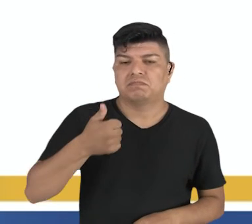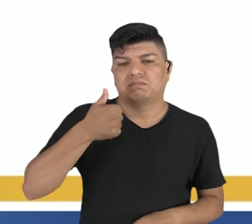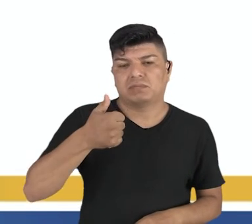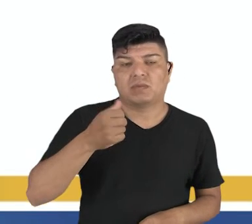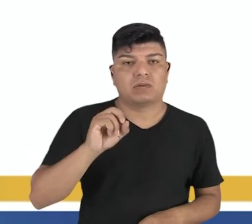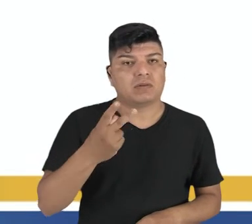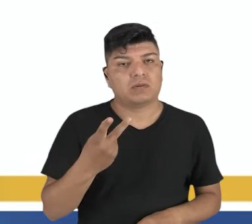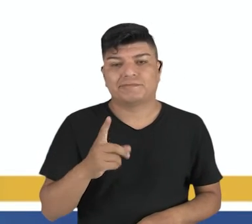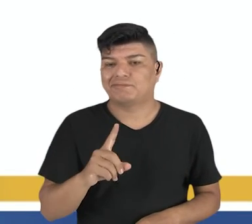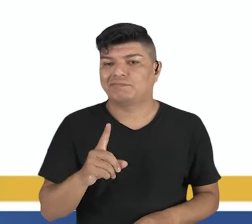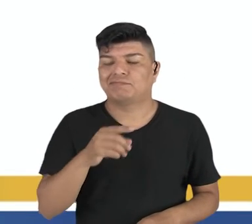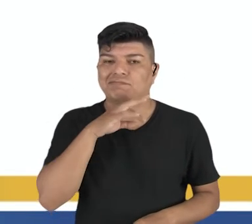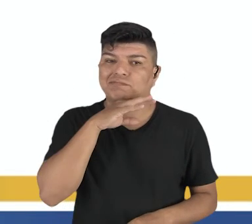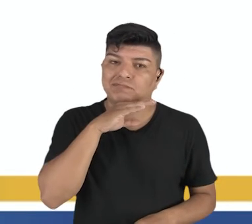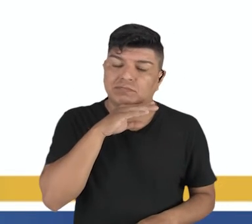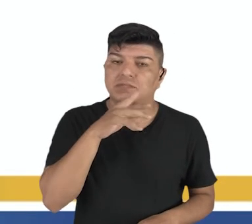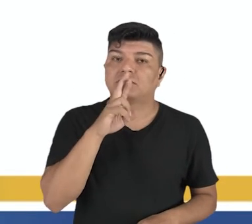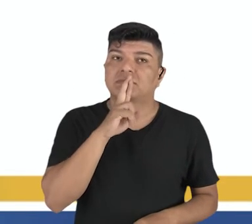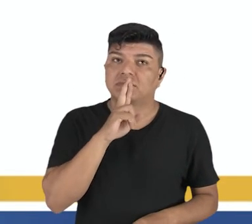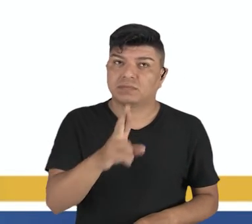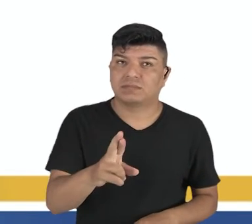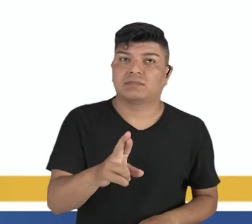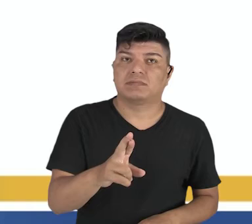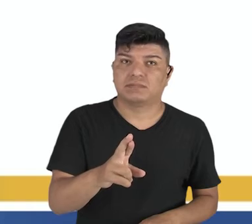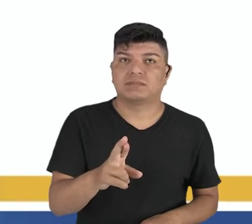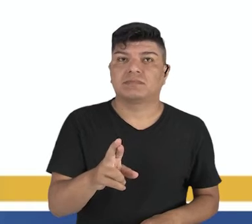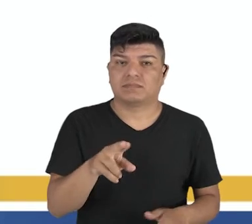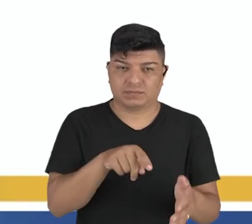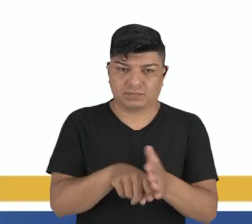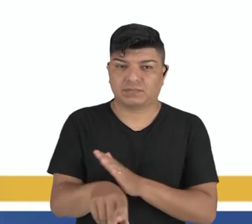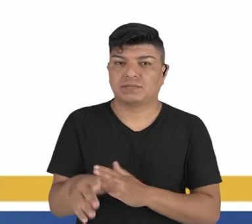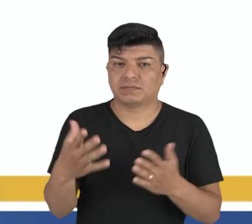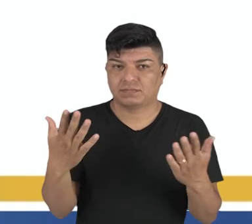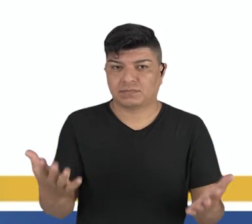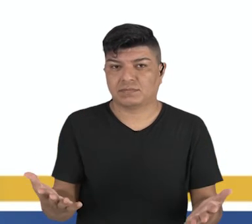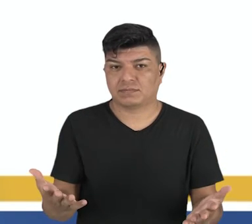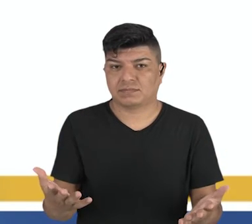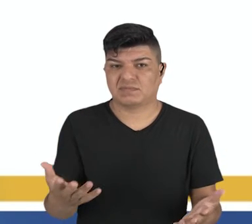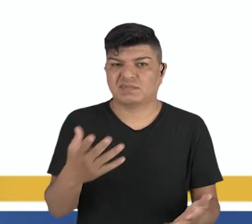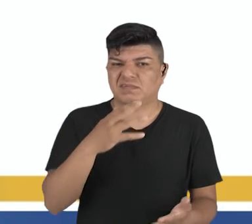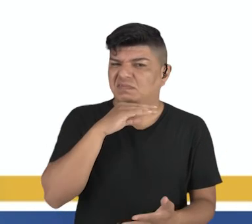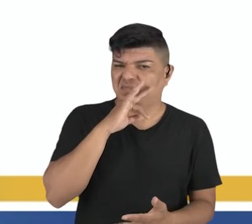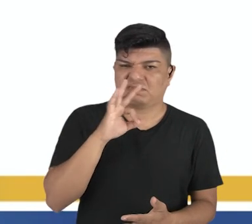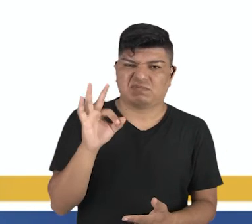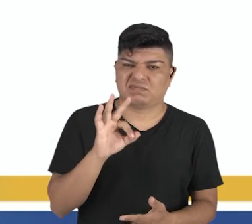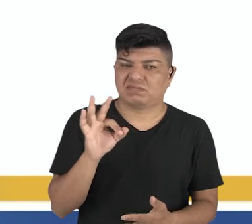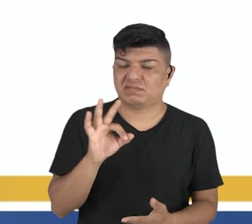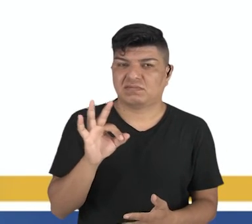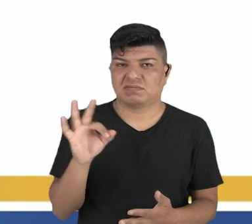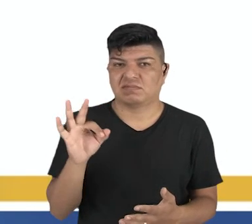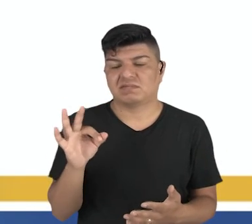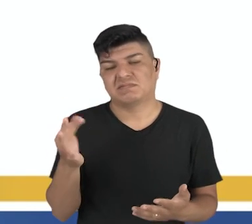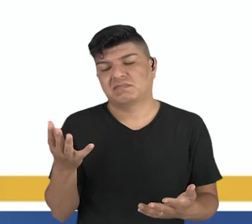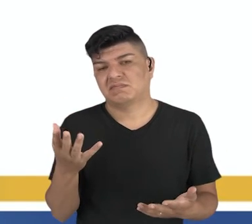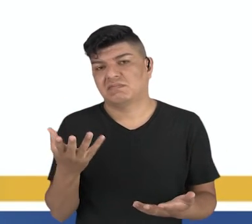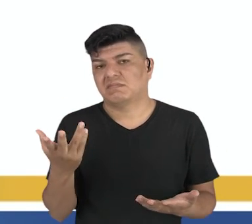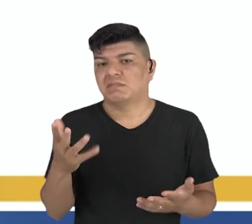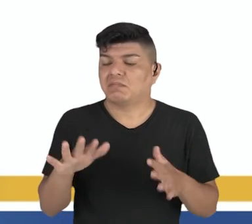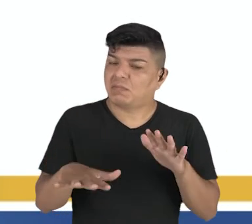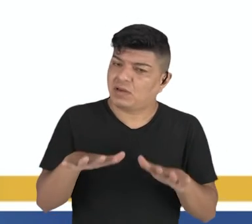positivo ou não. E aí você vai responder nessas questões aí. Não tem sido eficaz em nada, ligeiramente